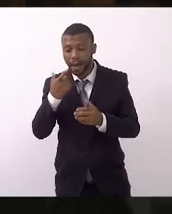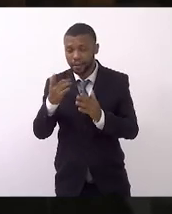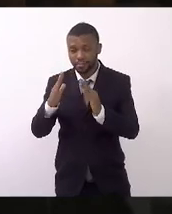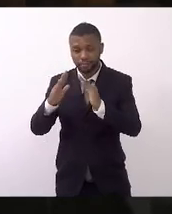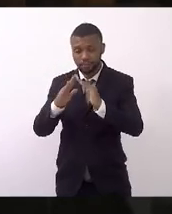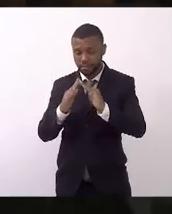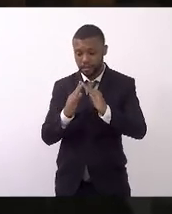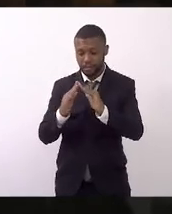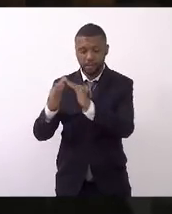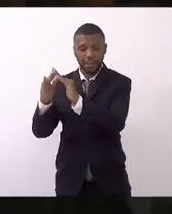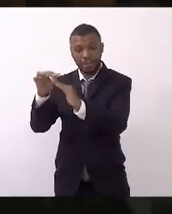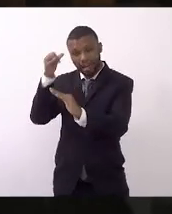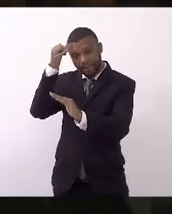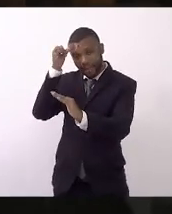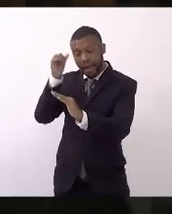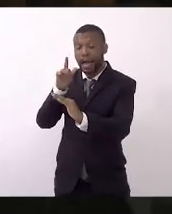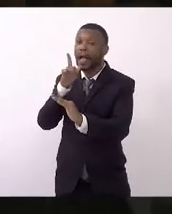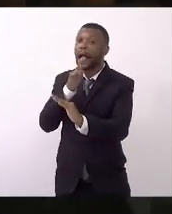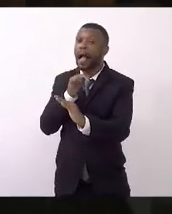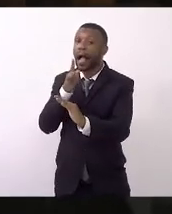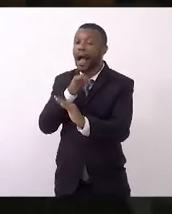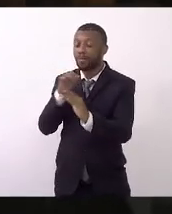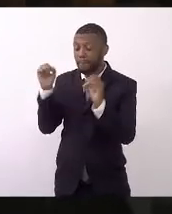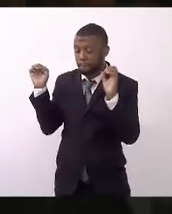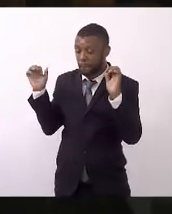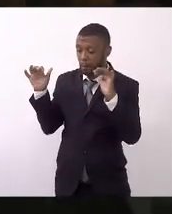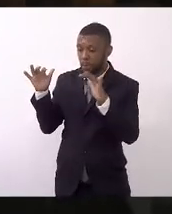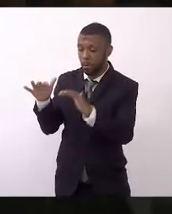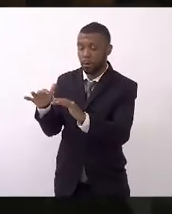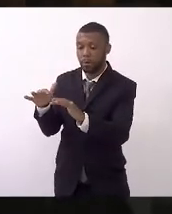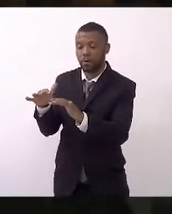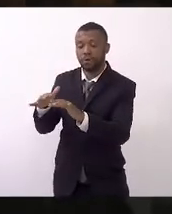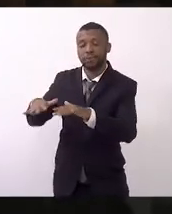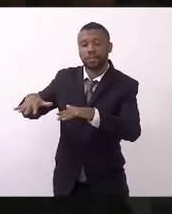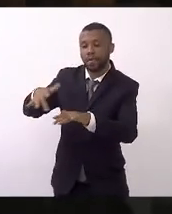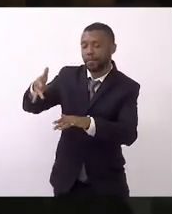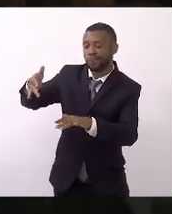a concentração de águas em determinados pontos mais frágeis.